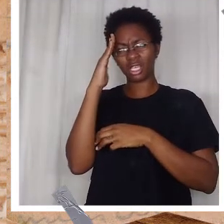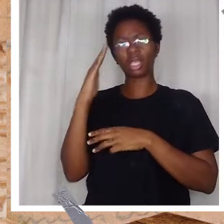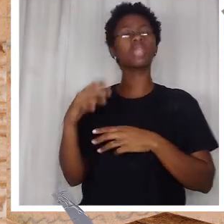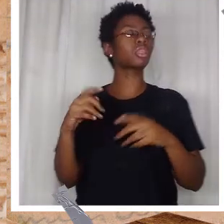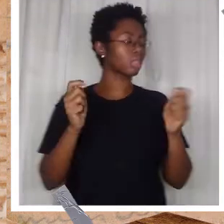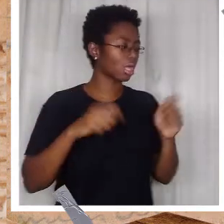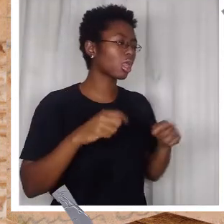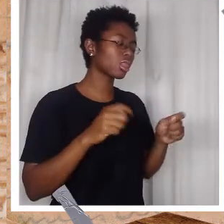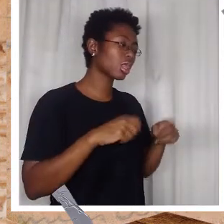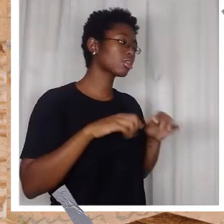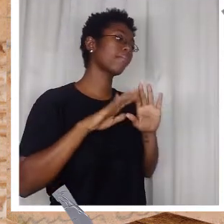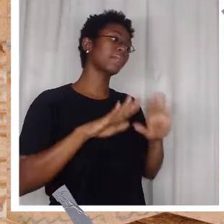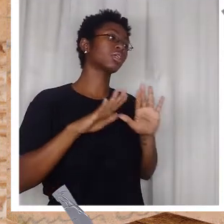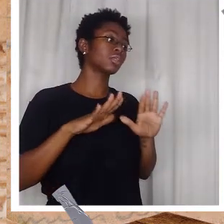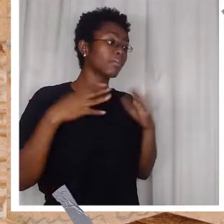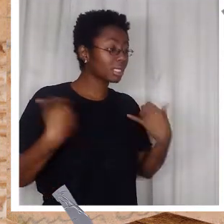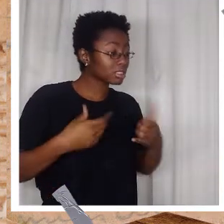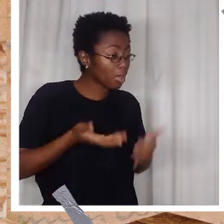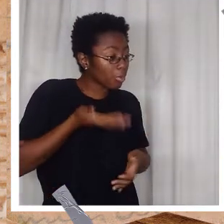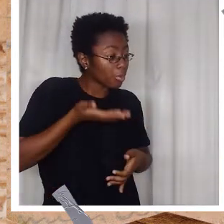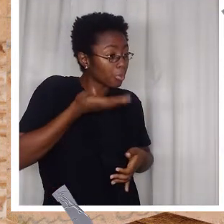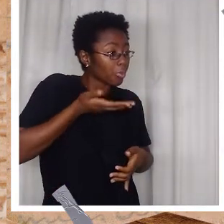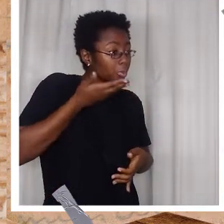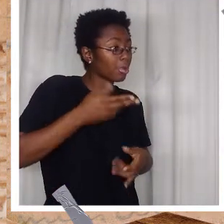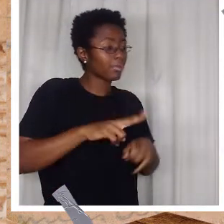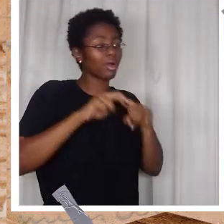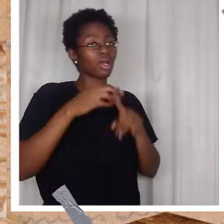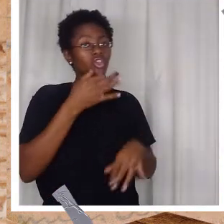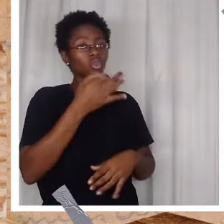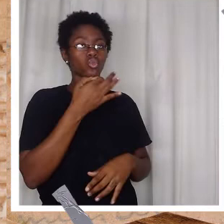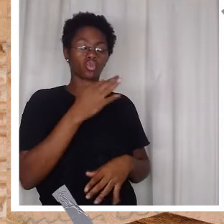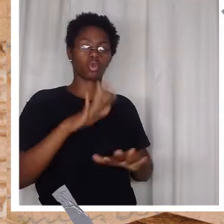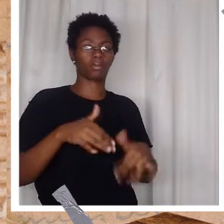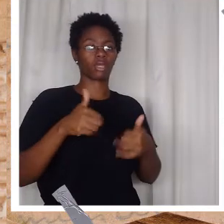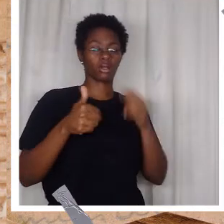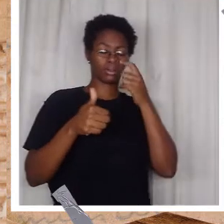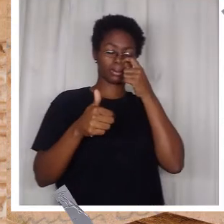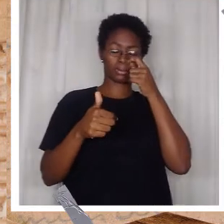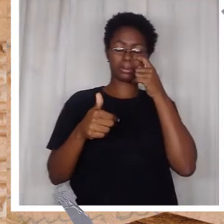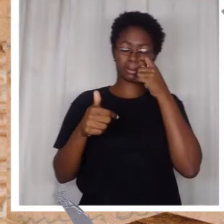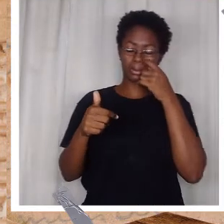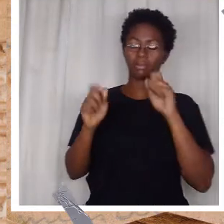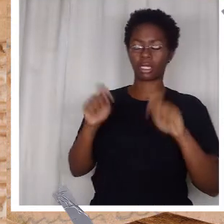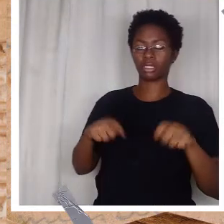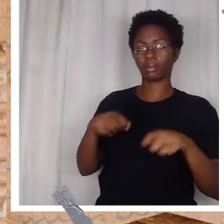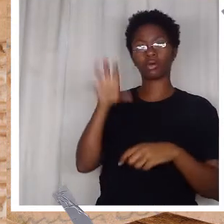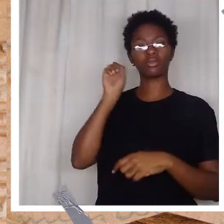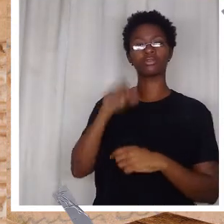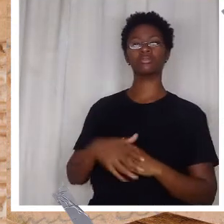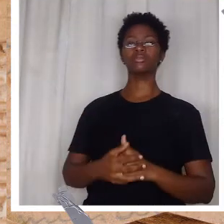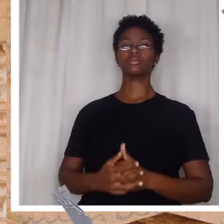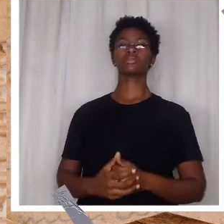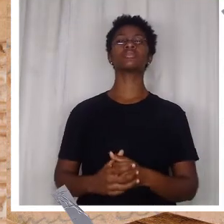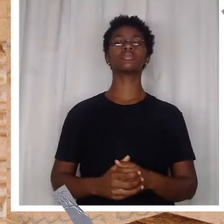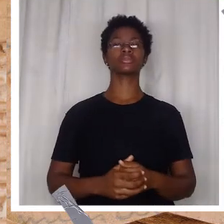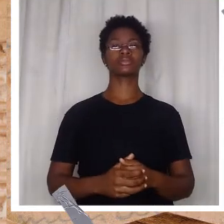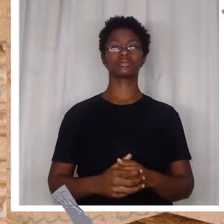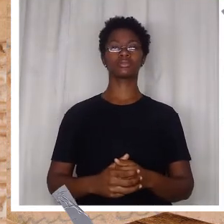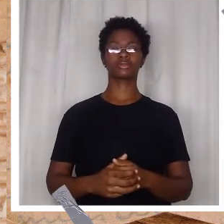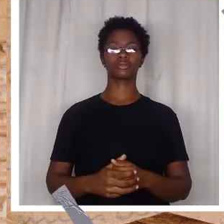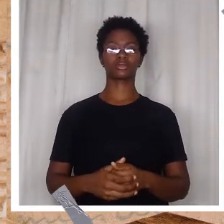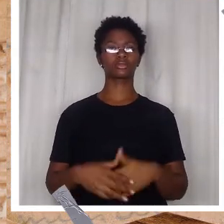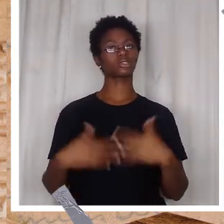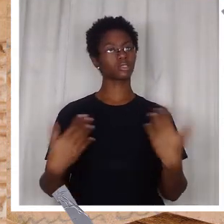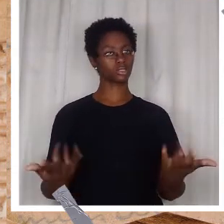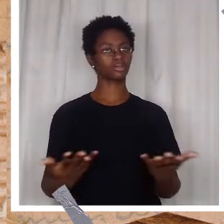Sim, sim. É só para dar um upgrade aí na qualidade do som, mas a gente está ouvindo muito bem também. E aí a